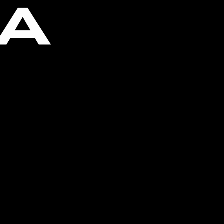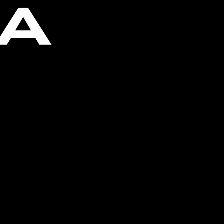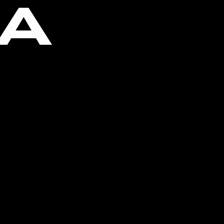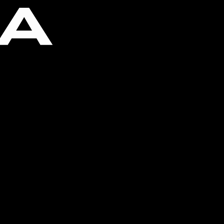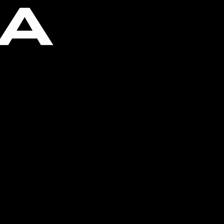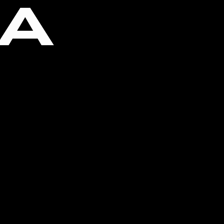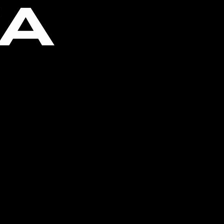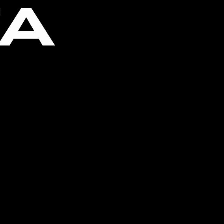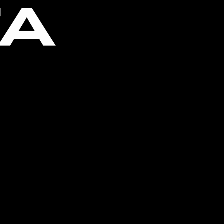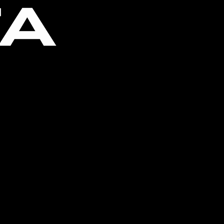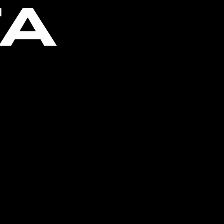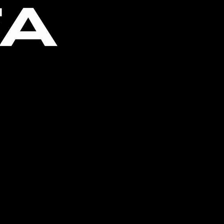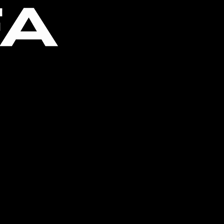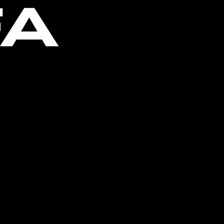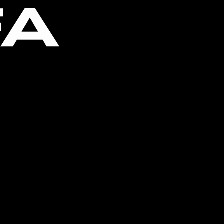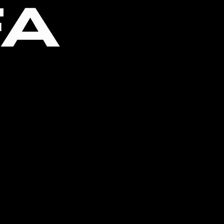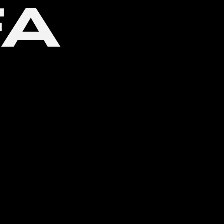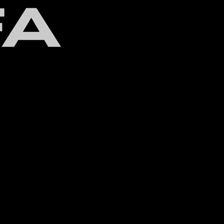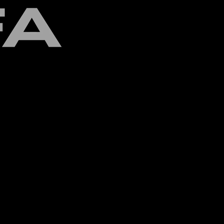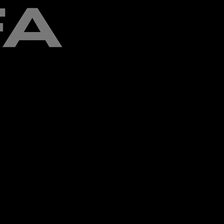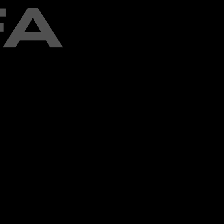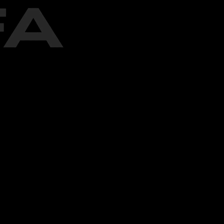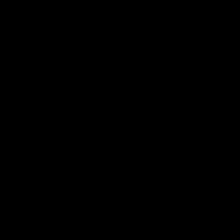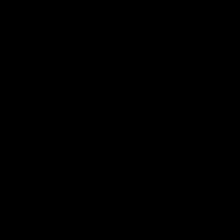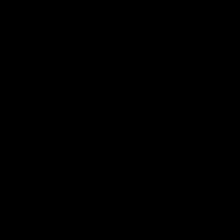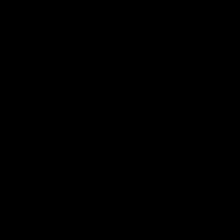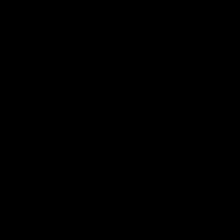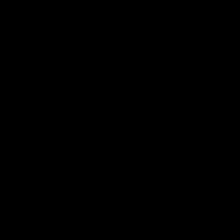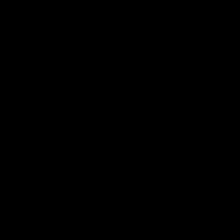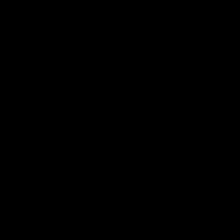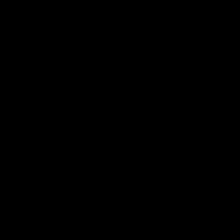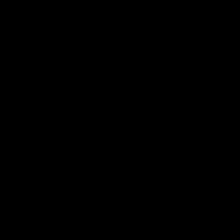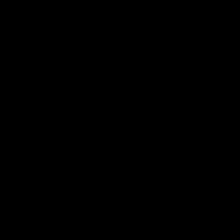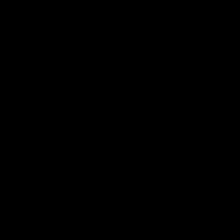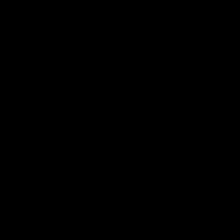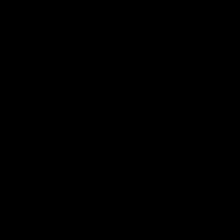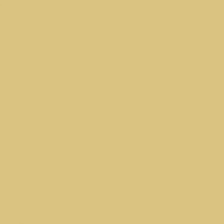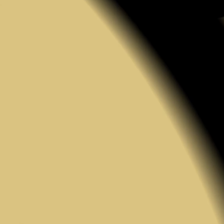Fundo preto e surgem as logos de realização. Jobs do Rafa e N4 Filmes.